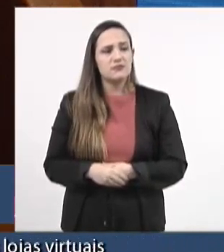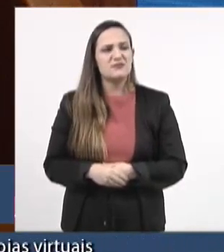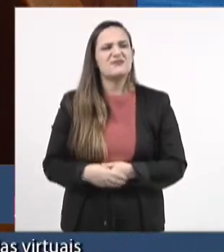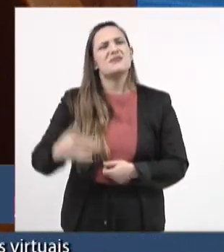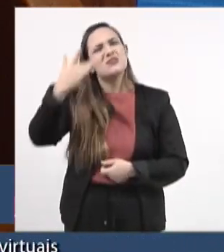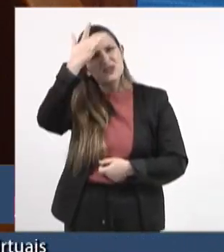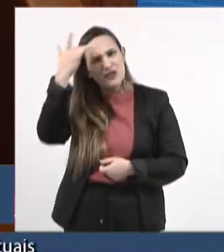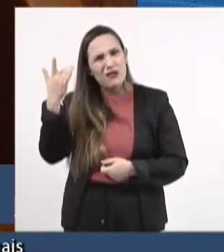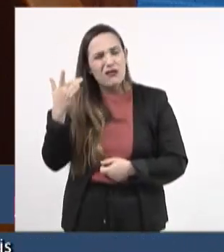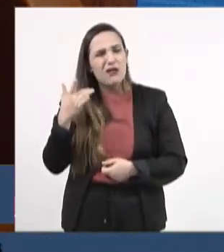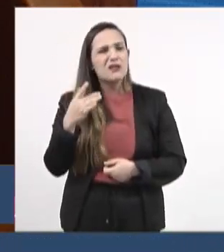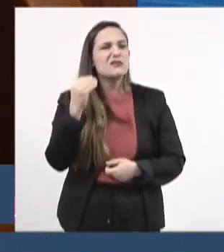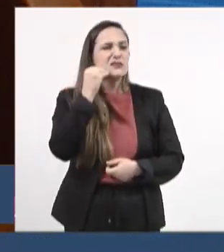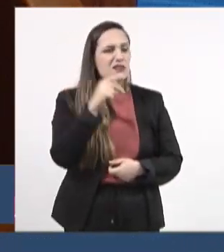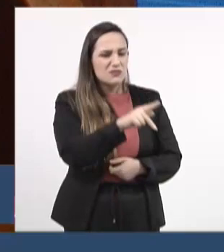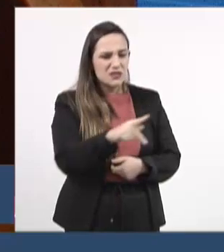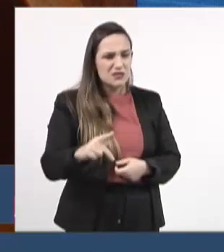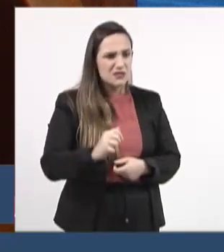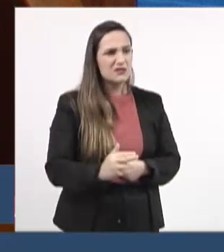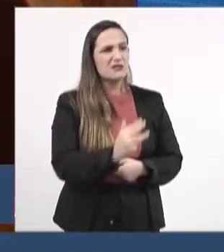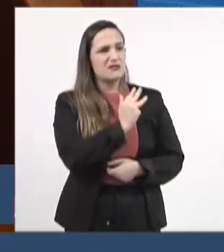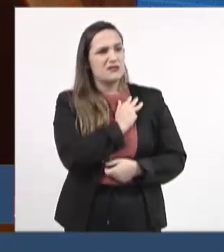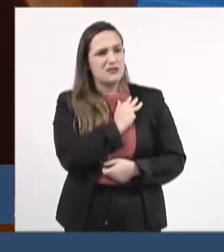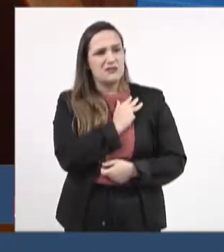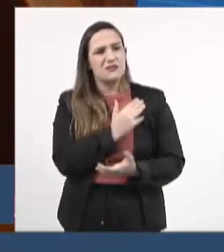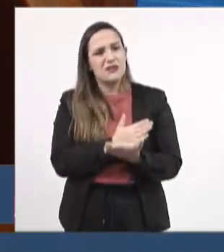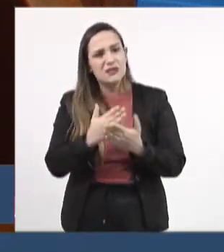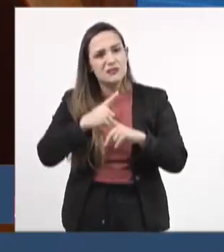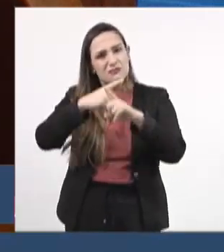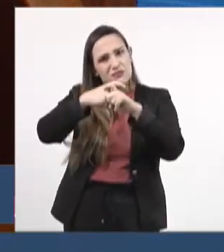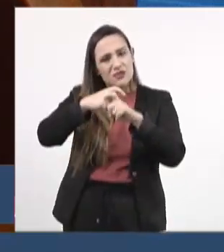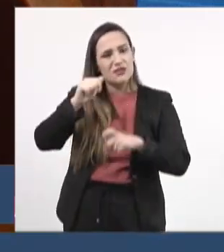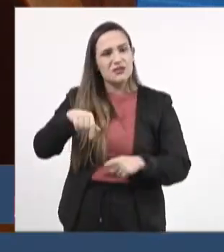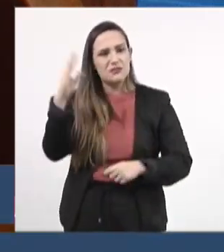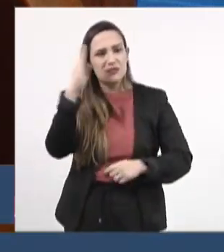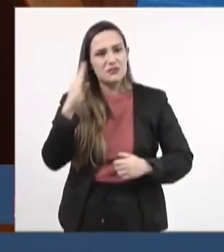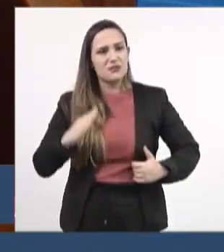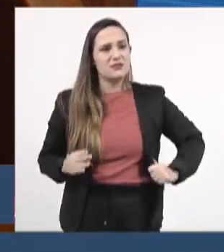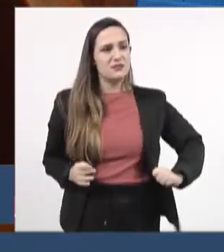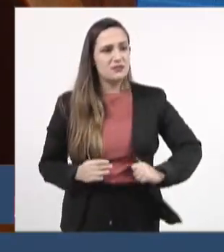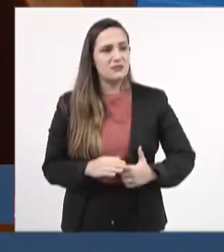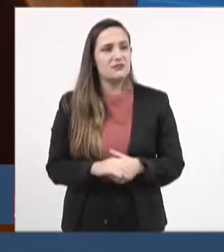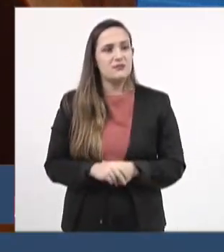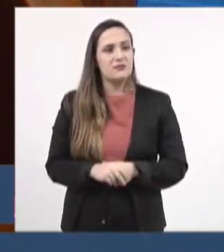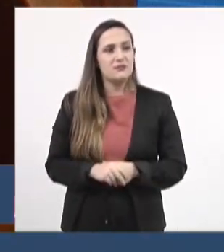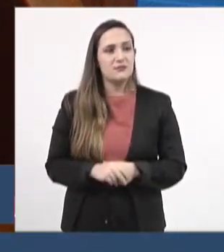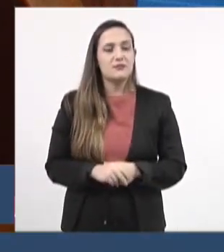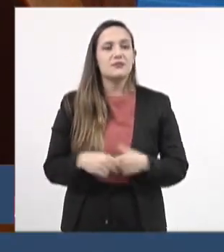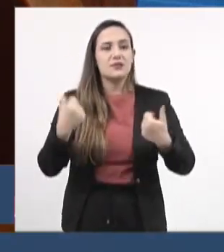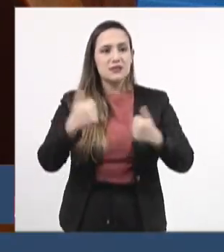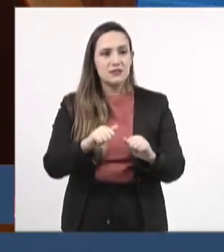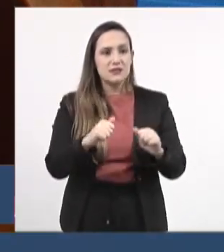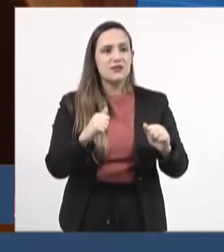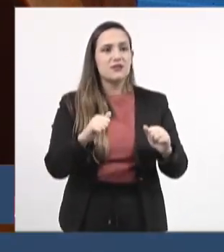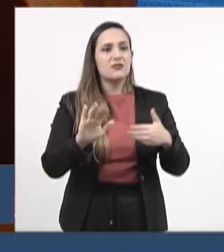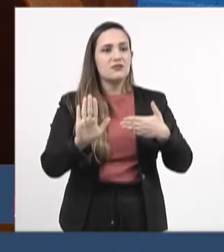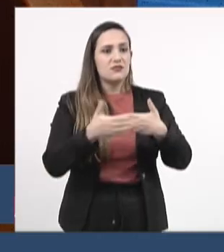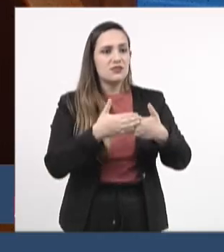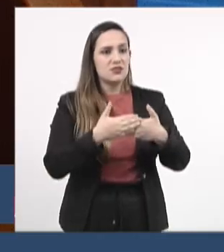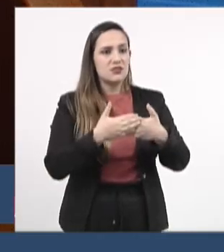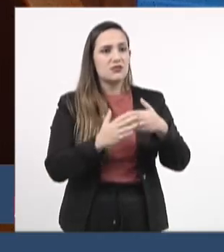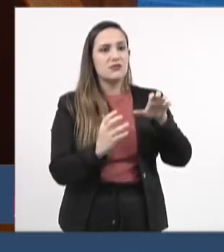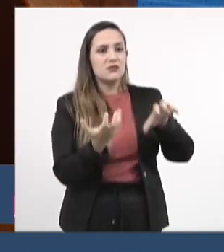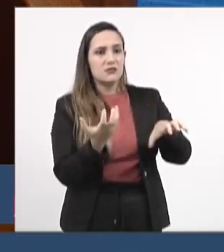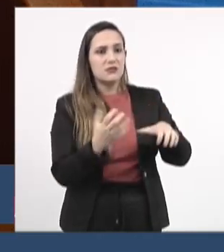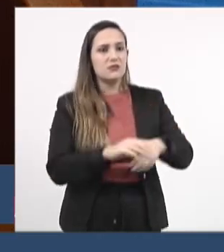candidato à presidência da República implantar o comunismo no Brasil, primeiro, ele tem que derrubar o Congresso Nacional, fechar